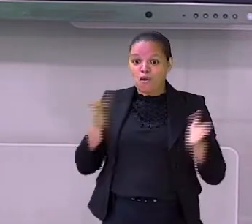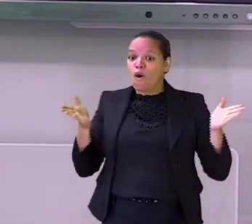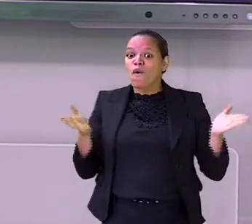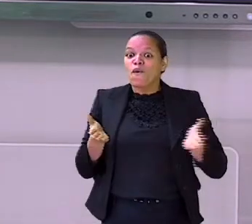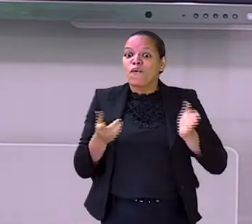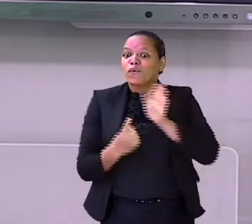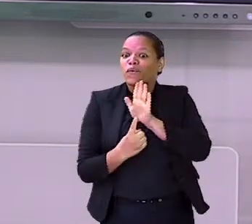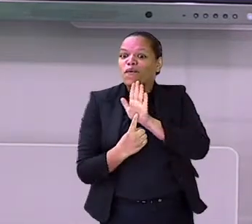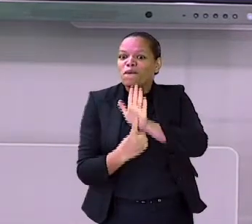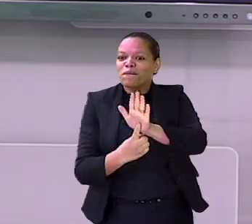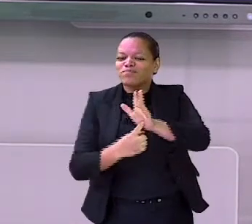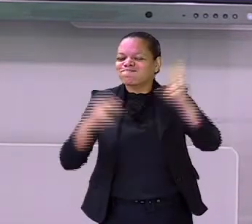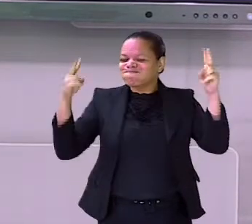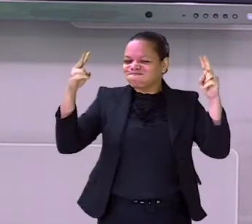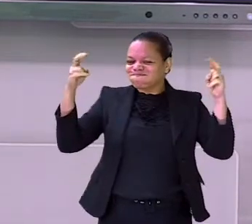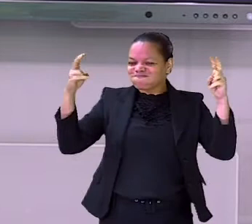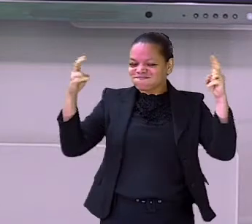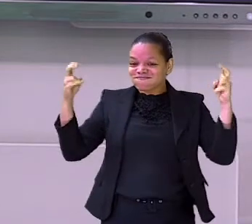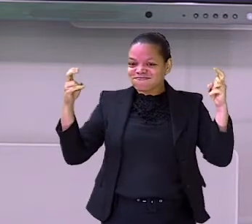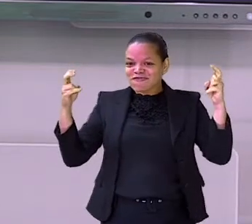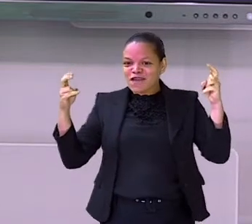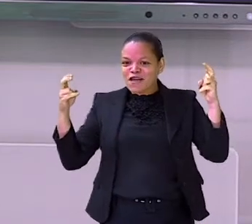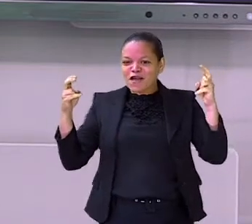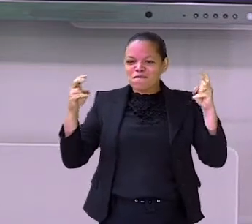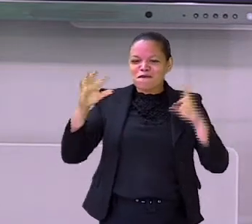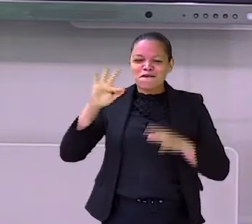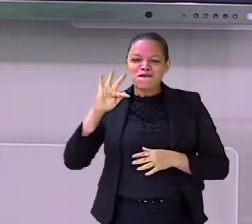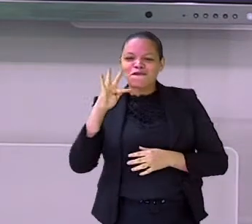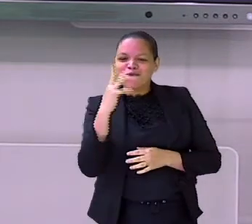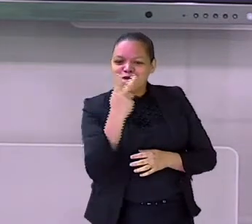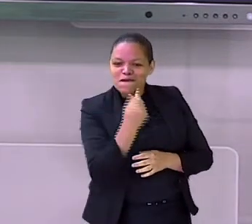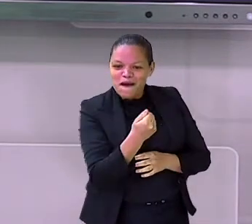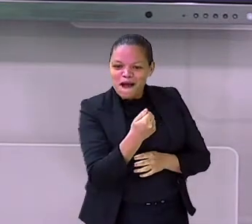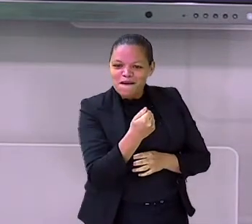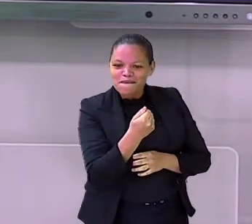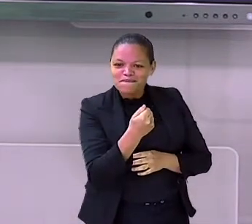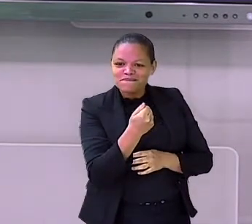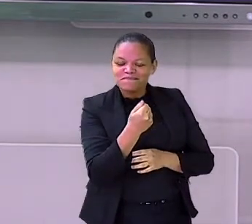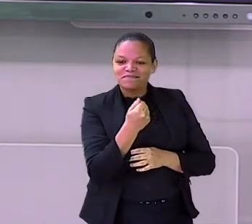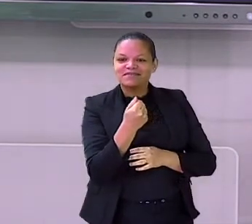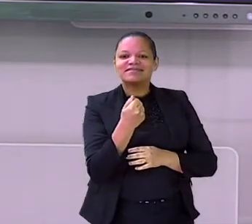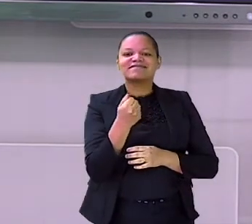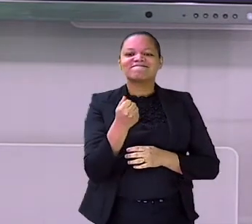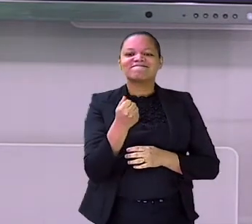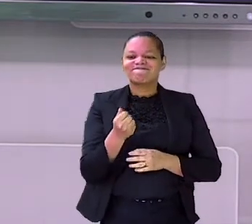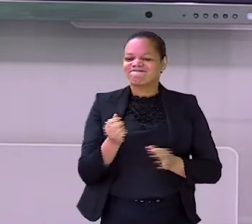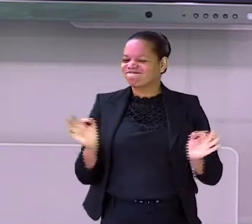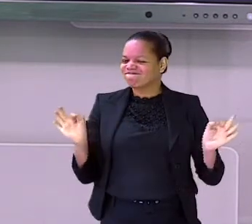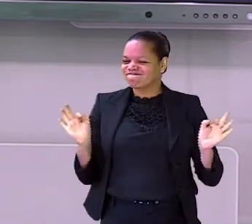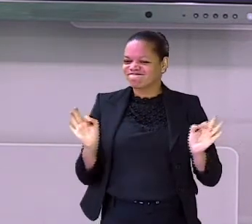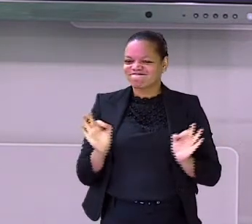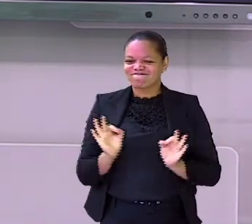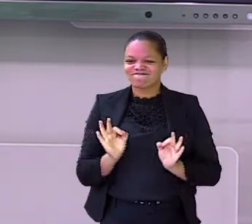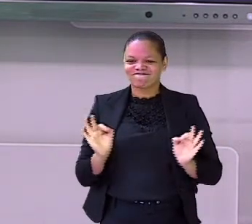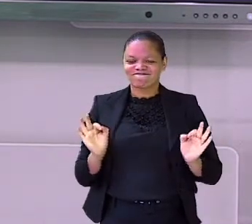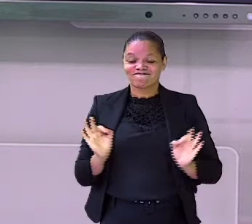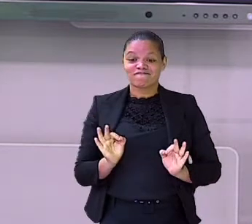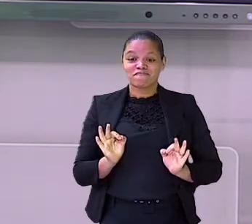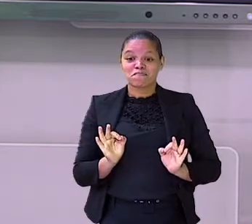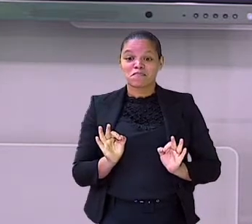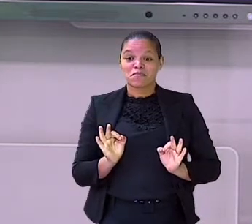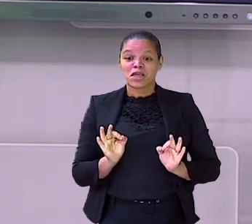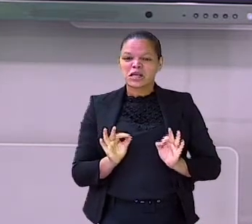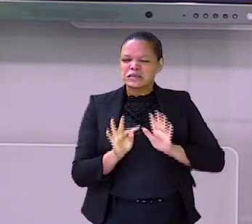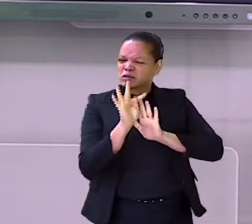o nosso tema é sobre fábulas. Isso mesmo! Nós temos tanto acesso a esses textos